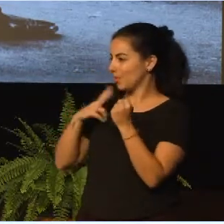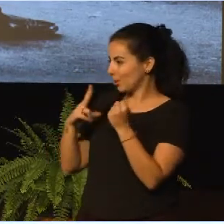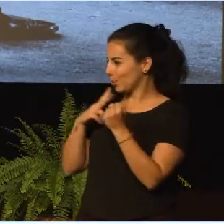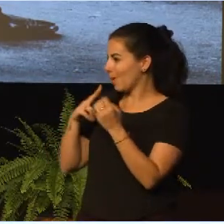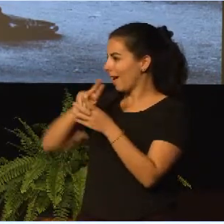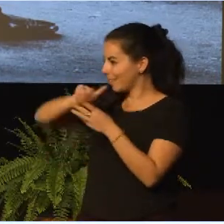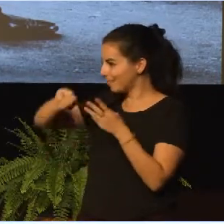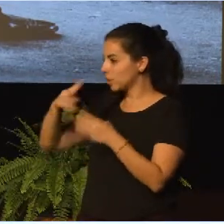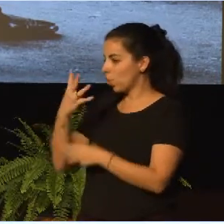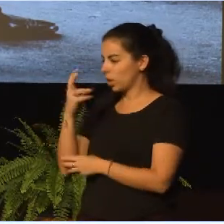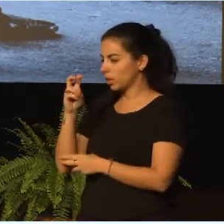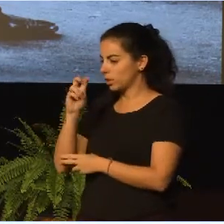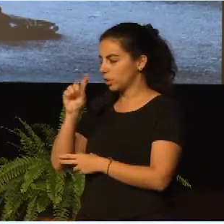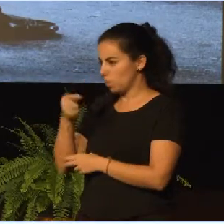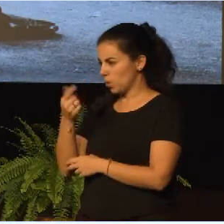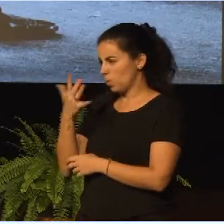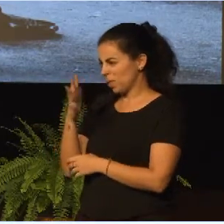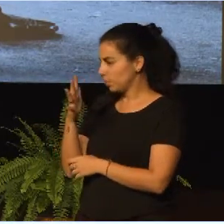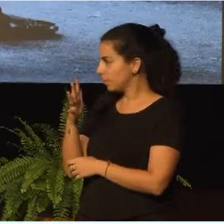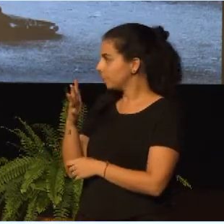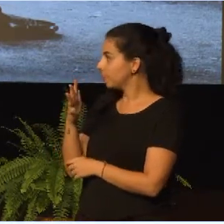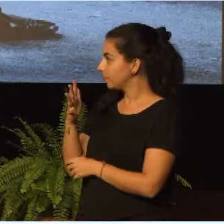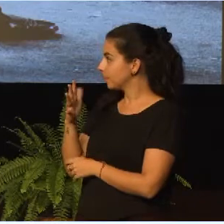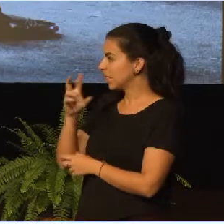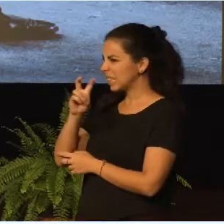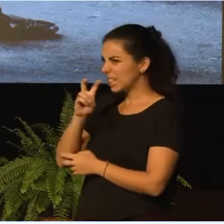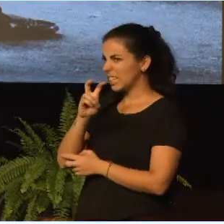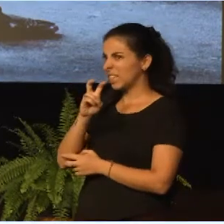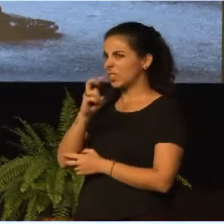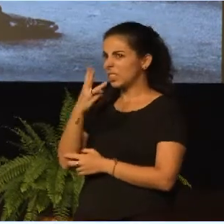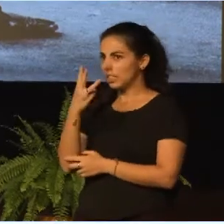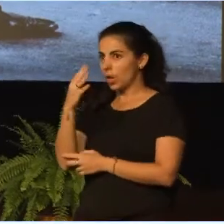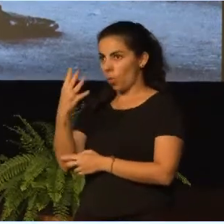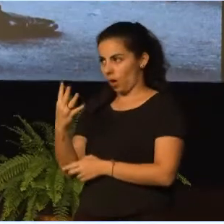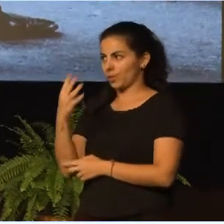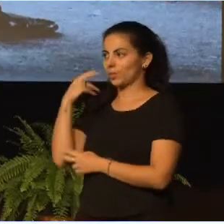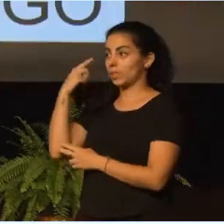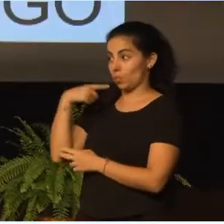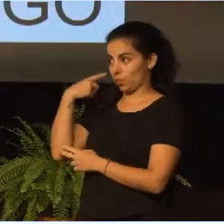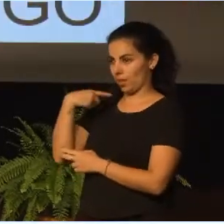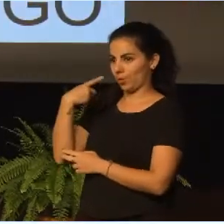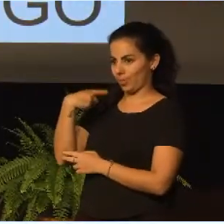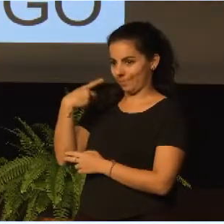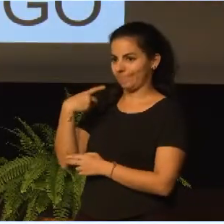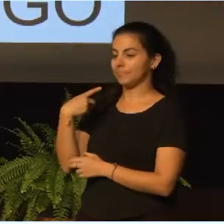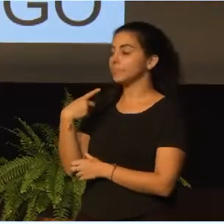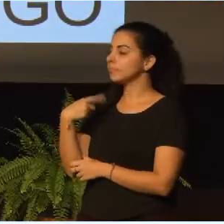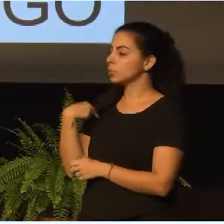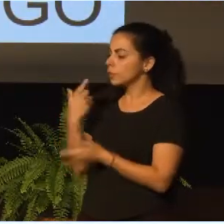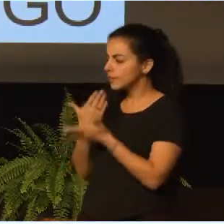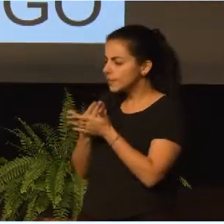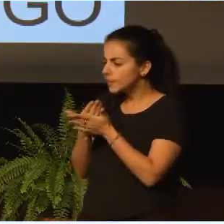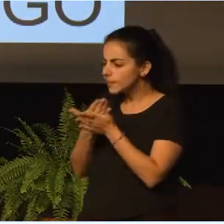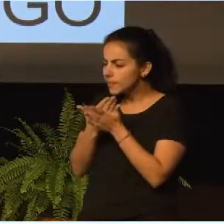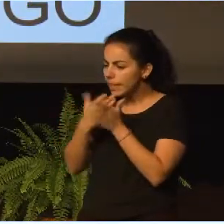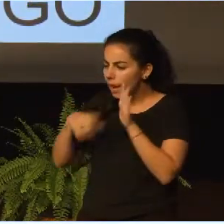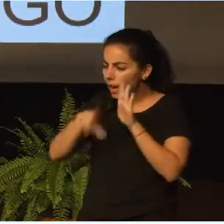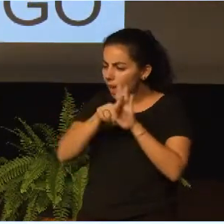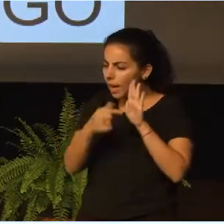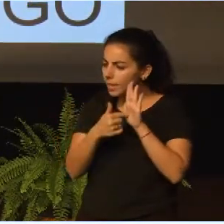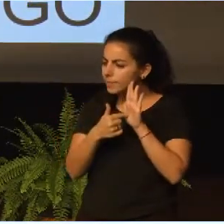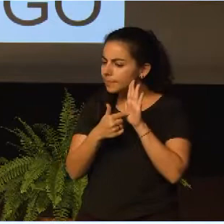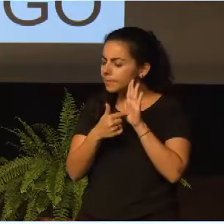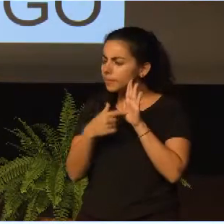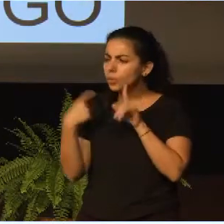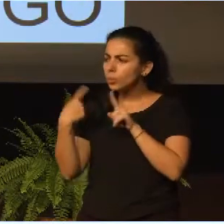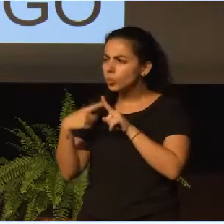É a média 45 mil por mês, são 534 deputados. E aí a gente foi estudar a lei para saber por